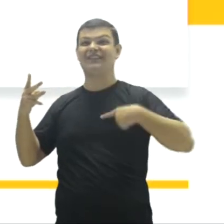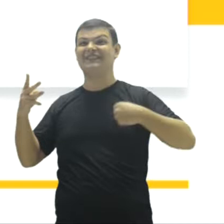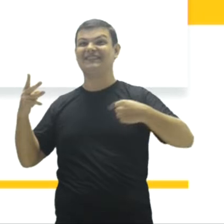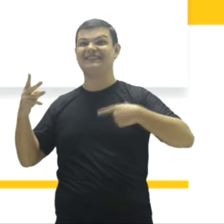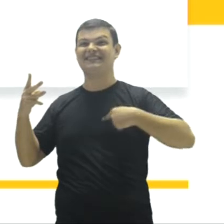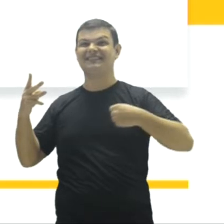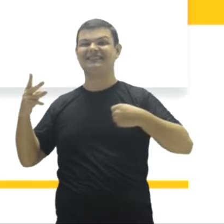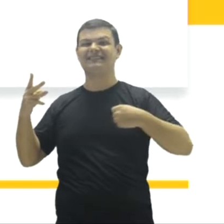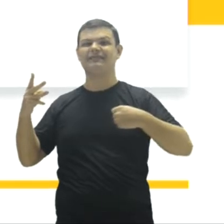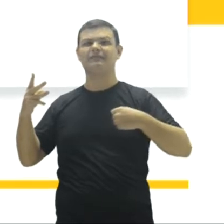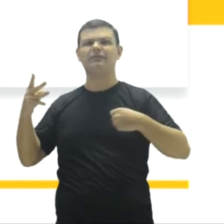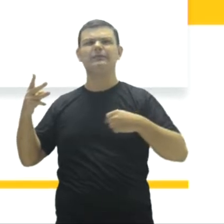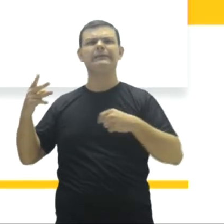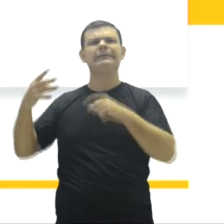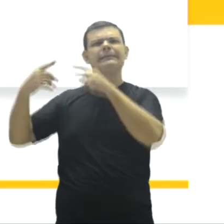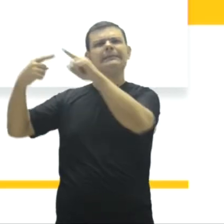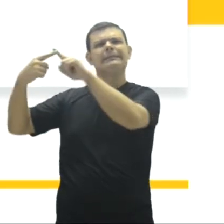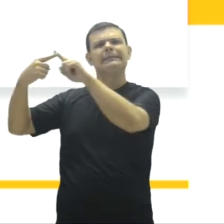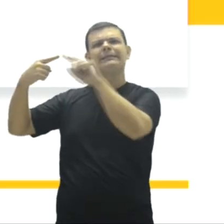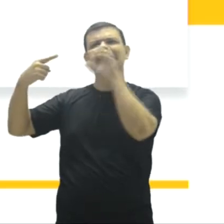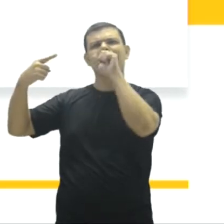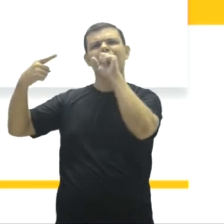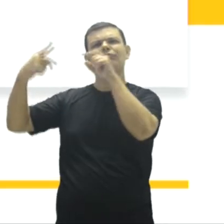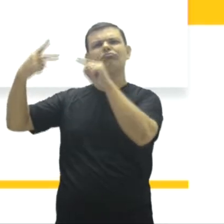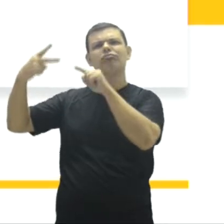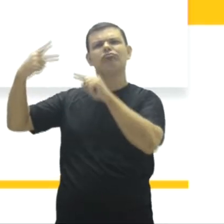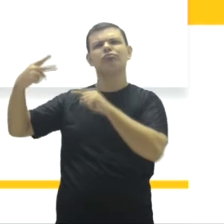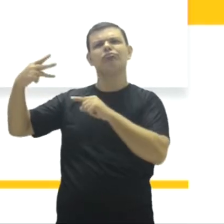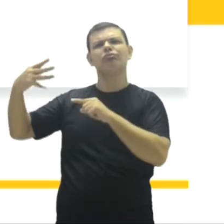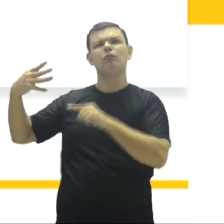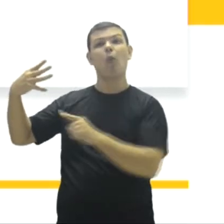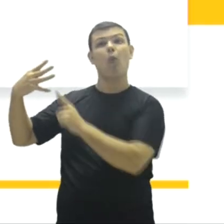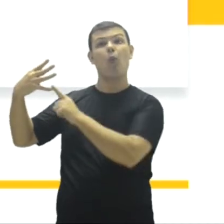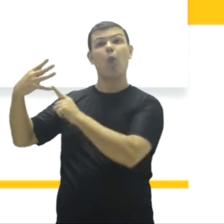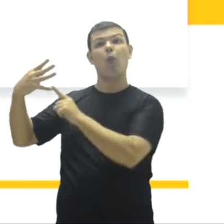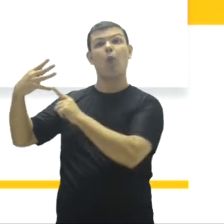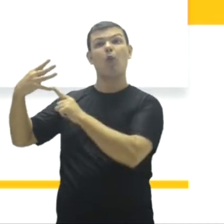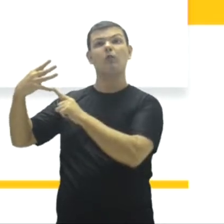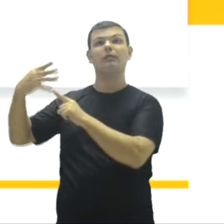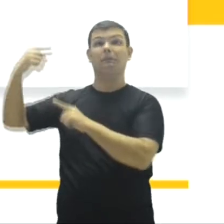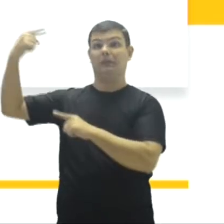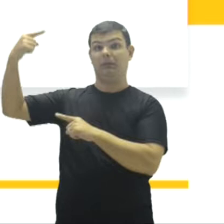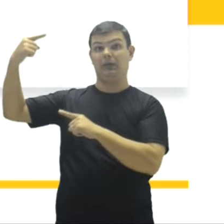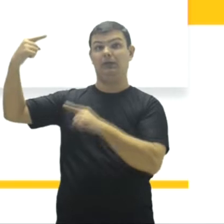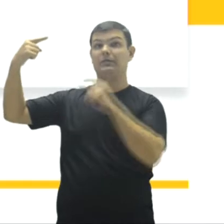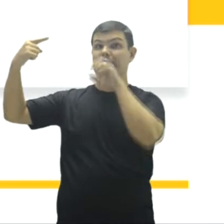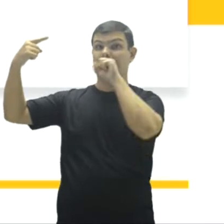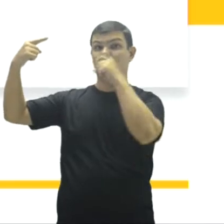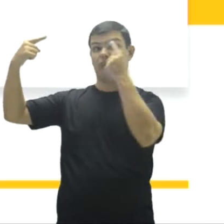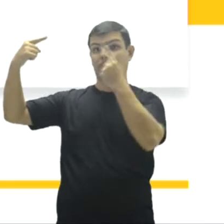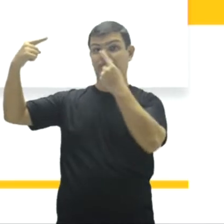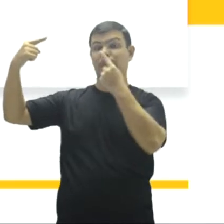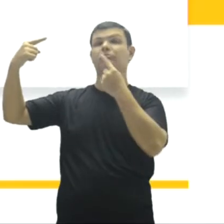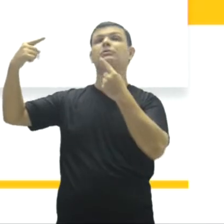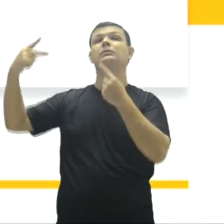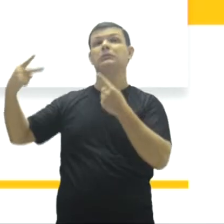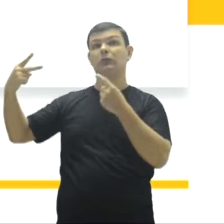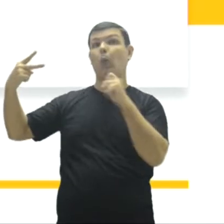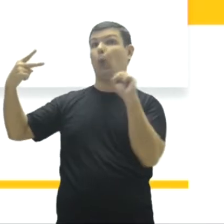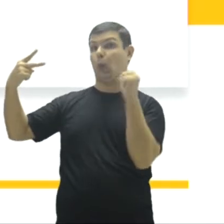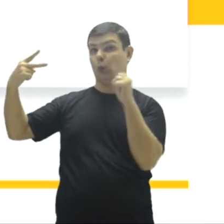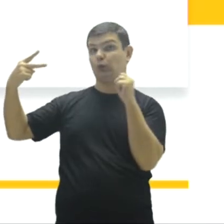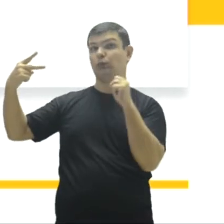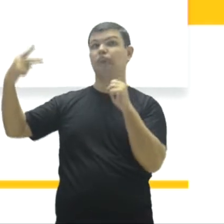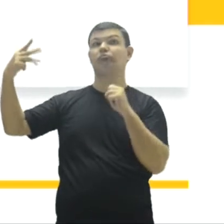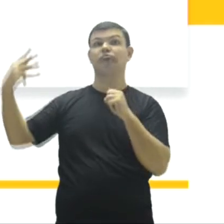Aí, no quarto sábado do mês de agosto, percebam? O primeiro sábado é o dia 1º, o segundo é no dia 8,